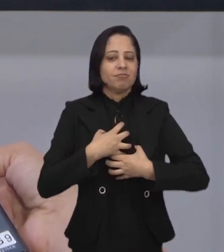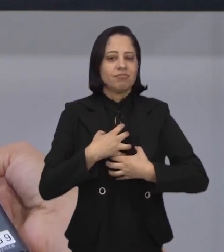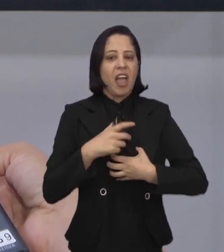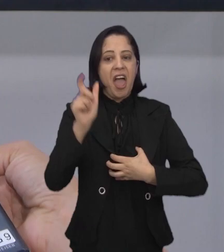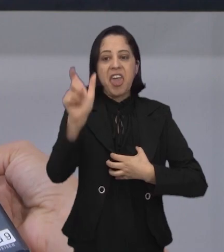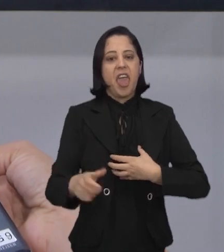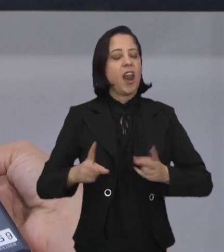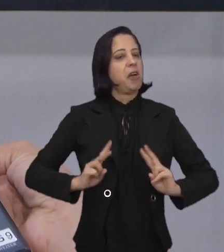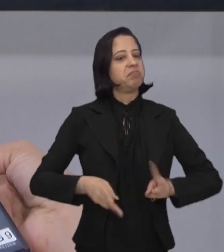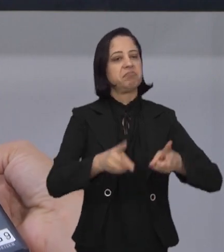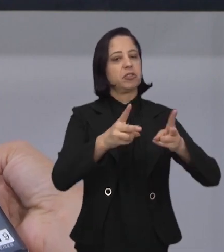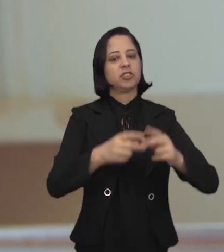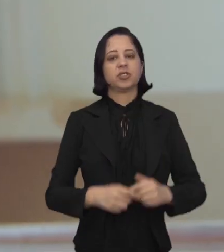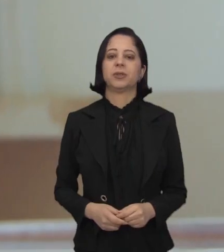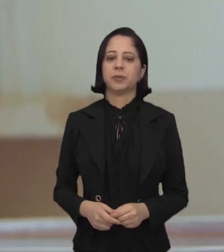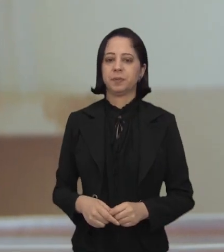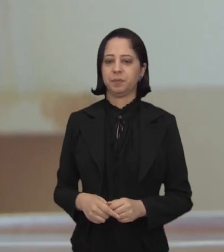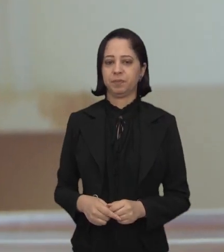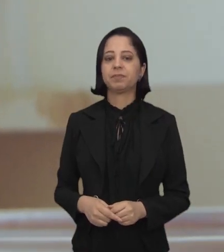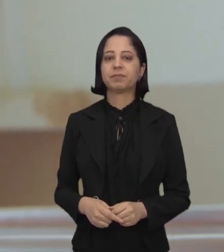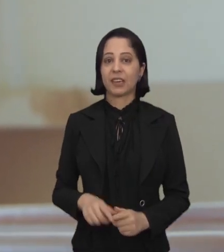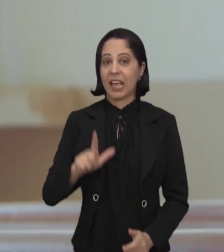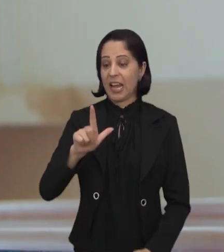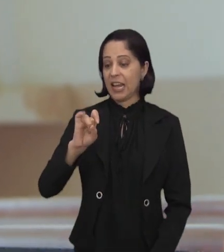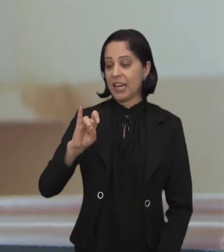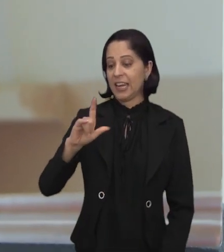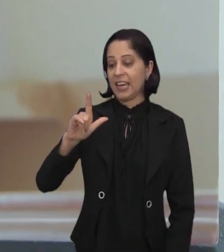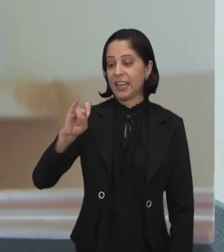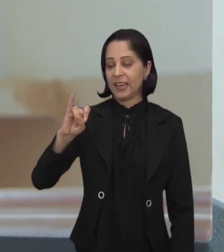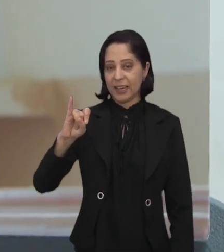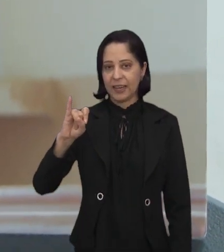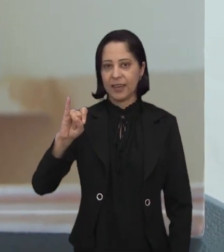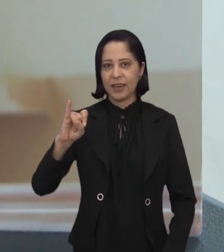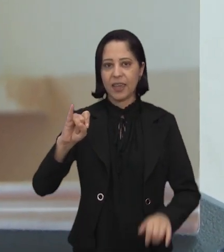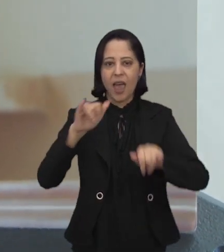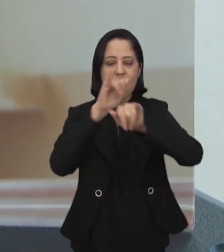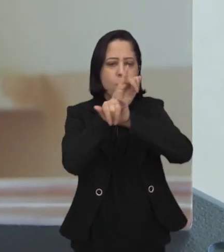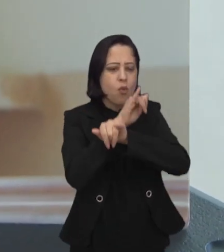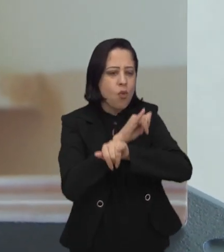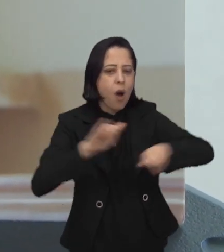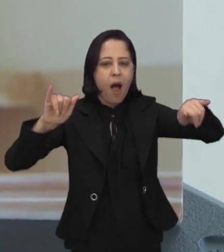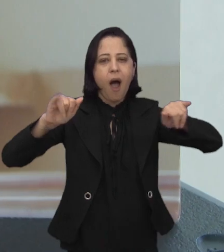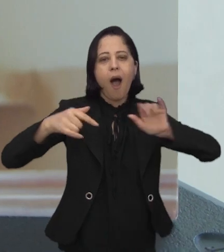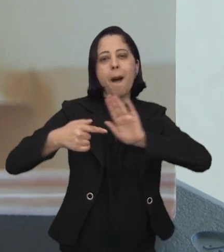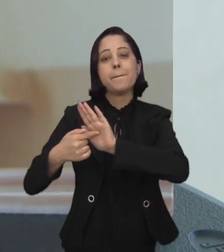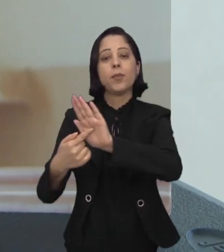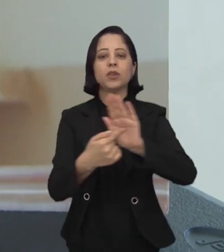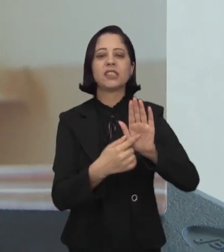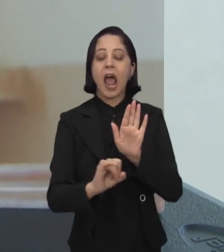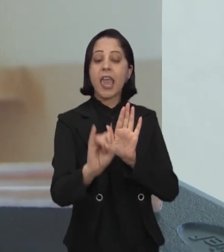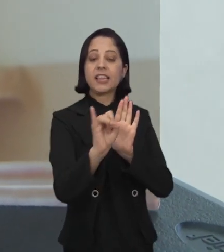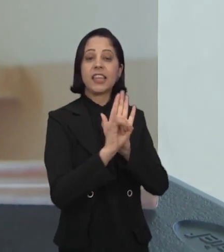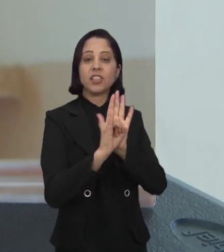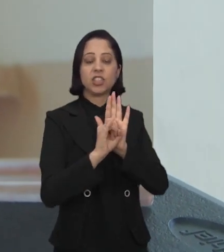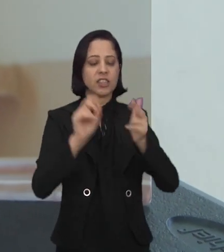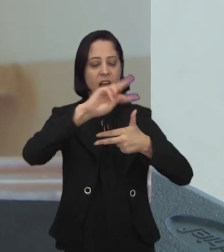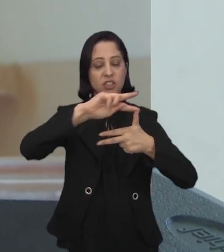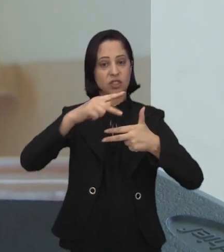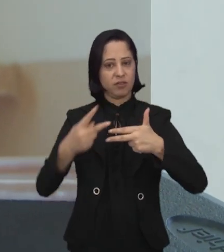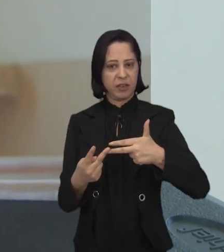primeira exposição que ela fez em 1987. E a partir disso, ela saiu da depressão, ela disse